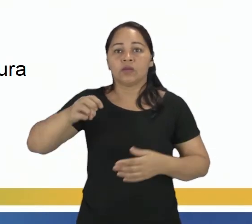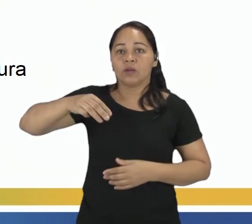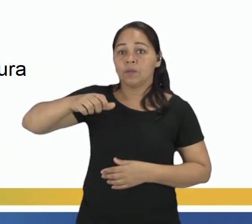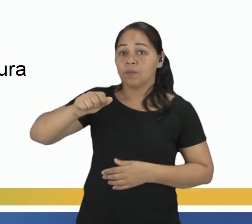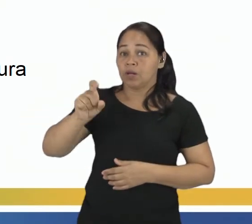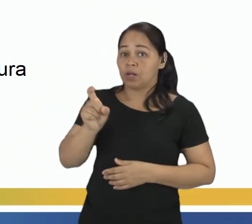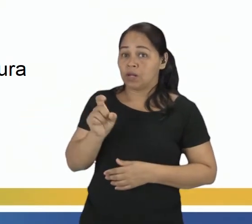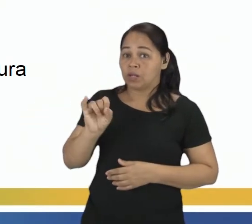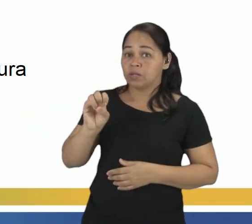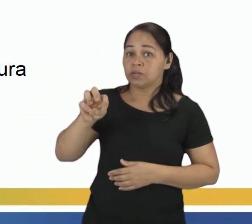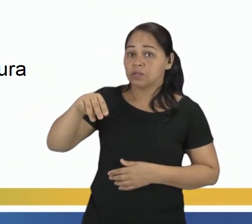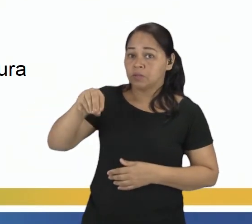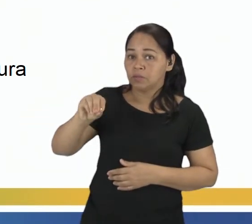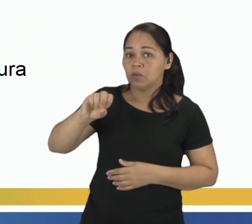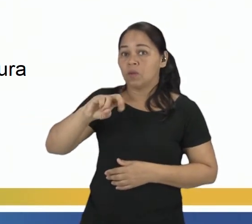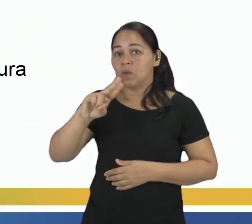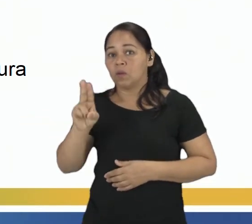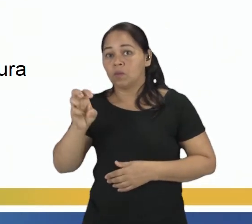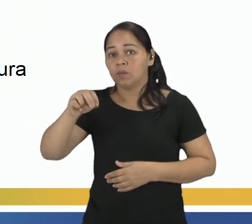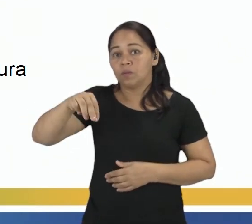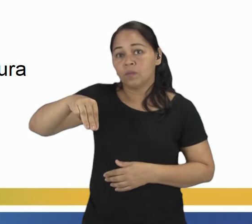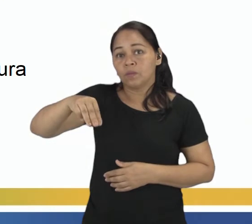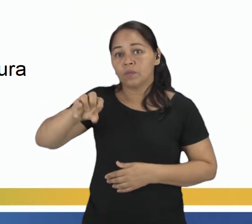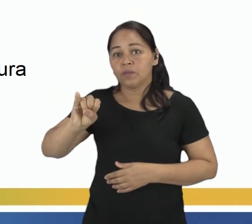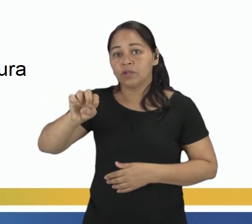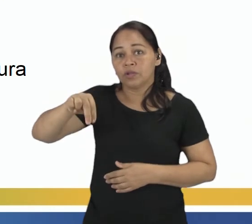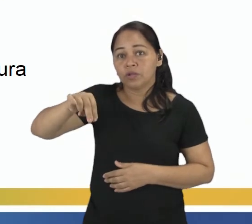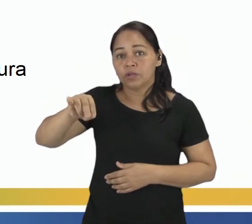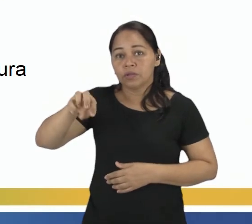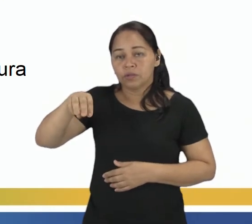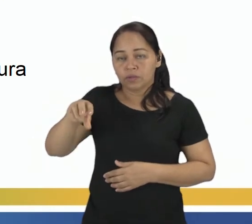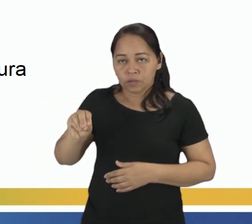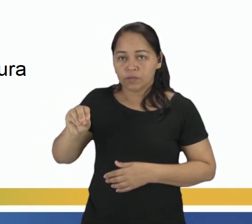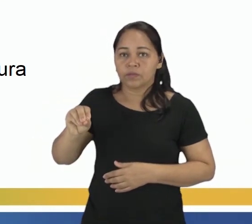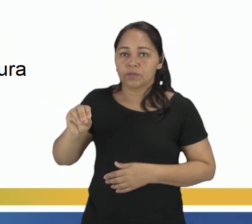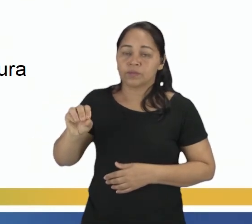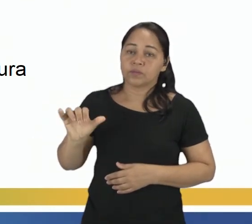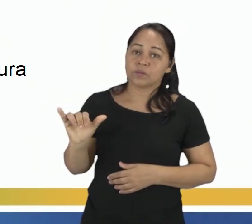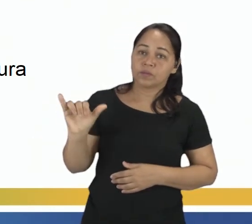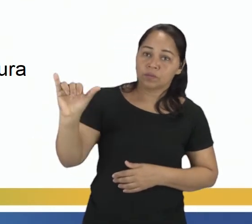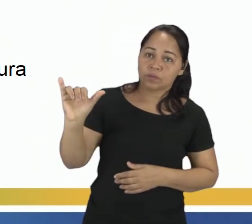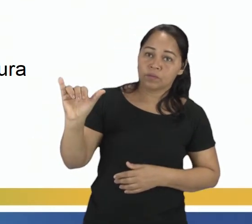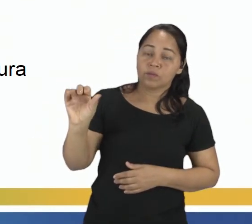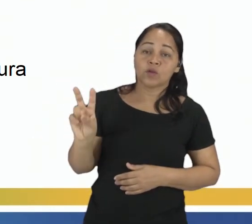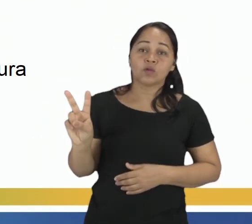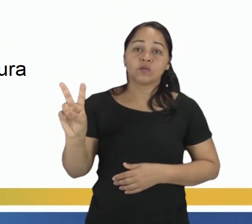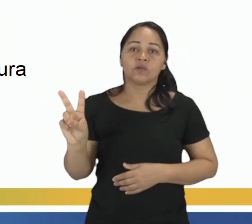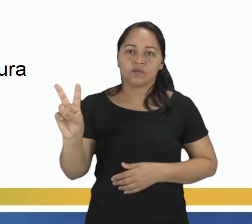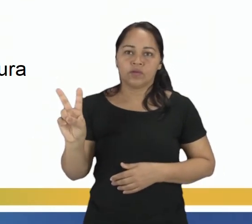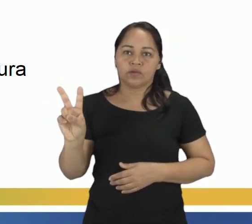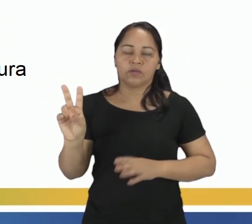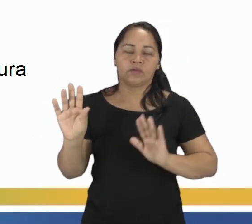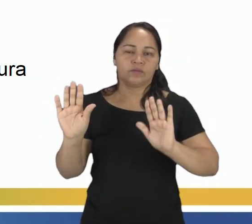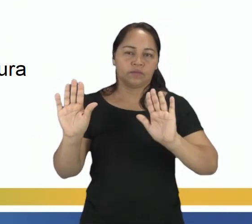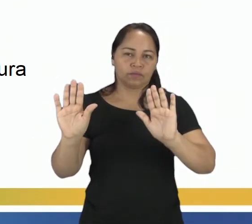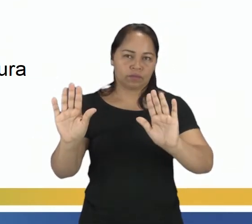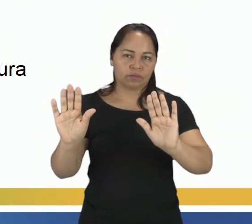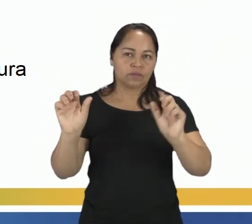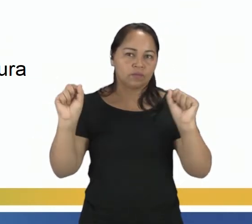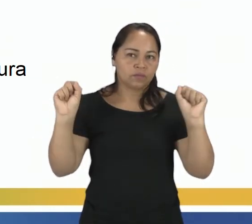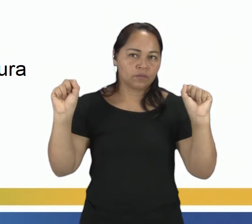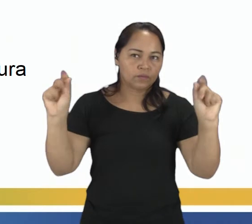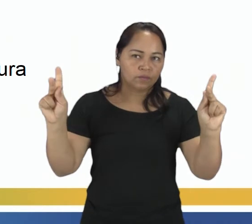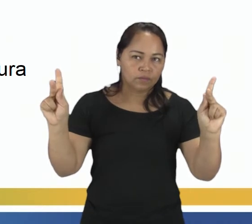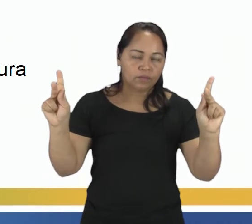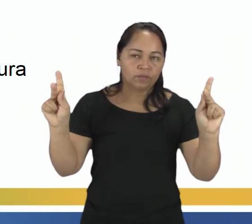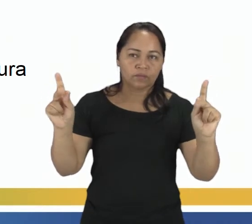ou mínimo, tá? Então eu vou trabalhar com as coordenadas do vértice, que no caso y do vértice, em relação à função quadrática, tá ok?